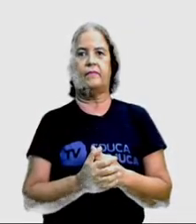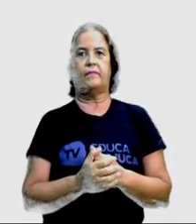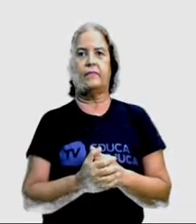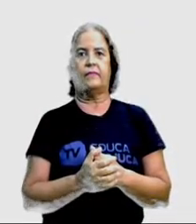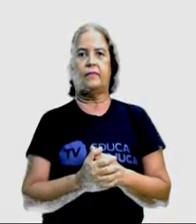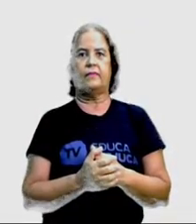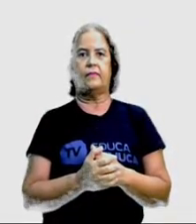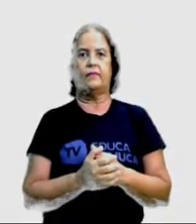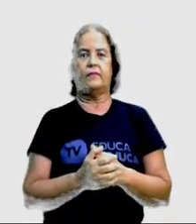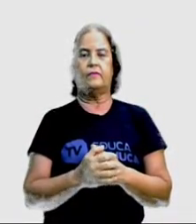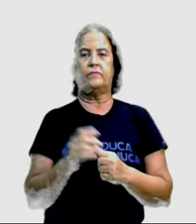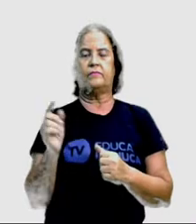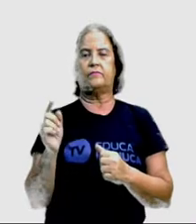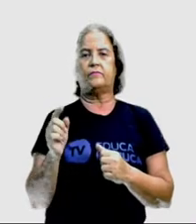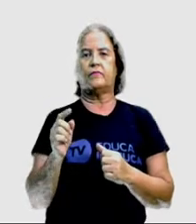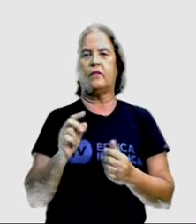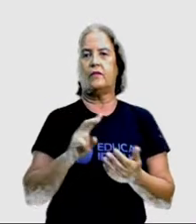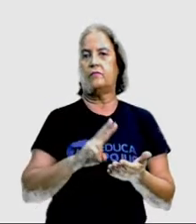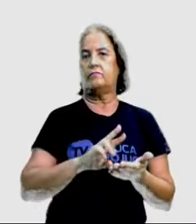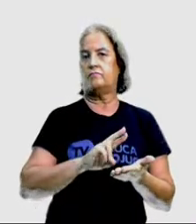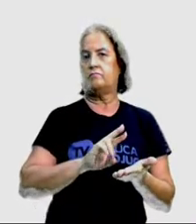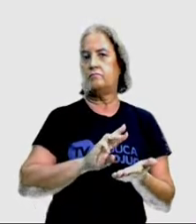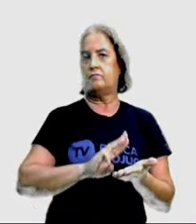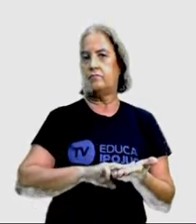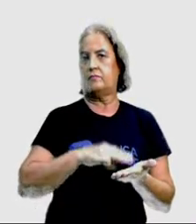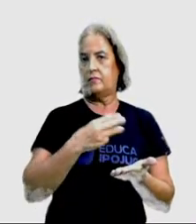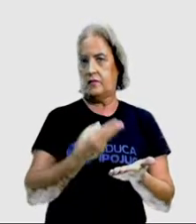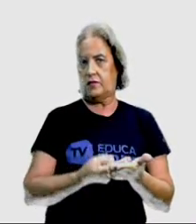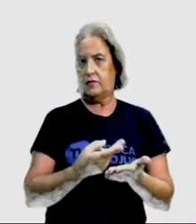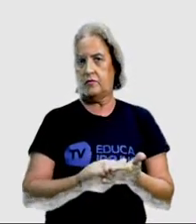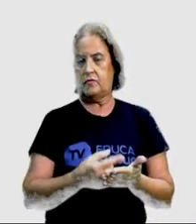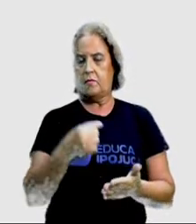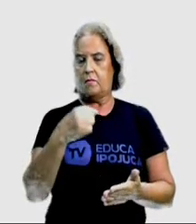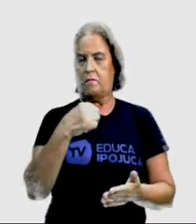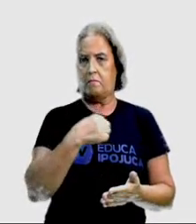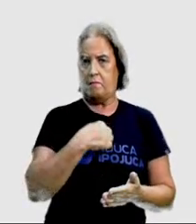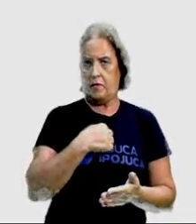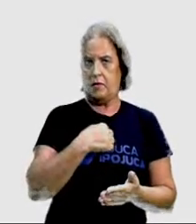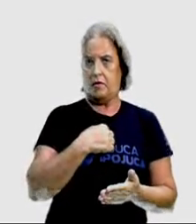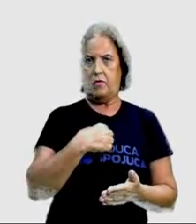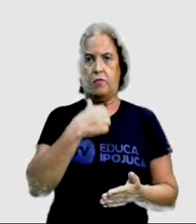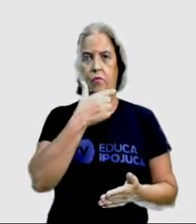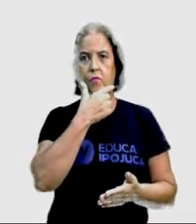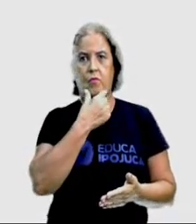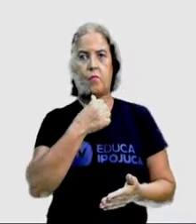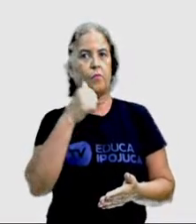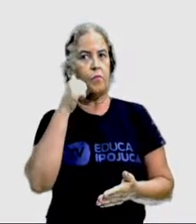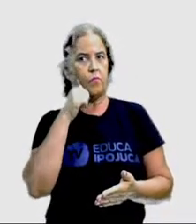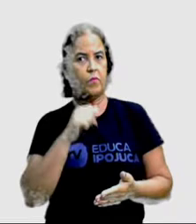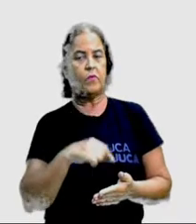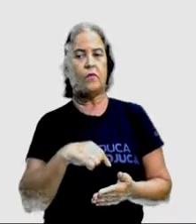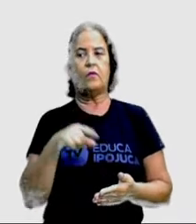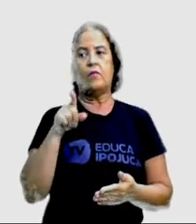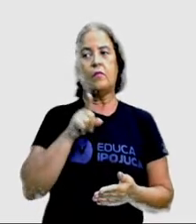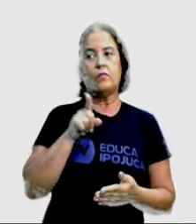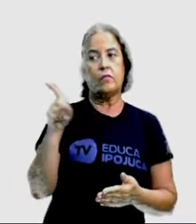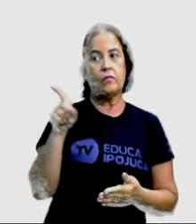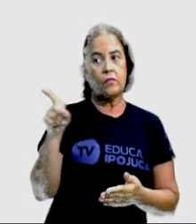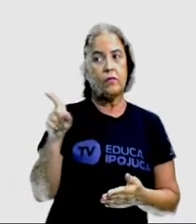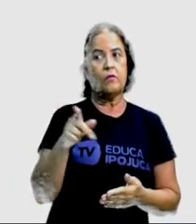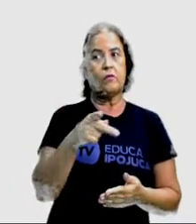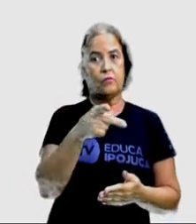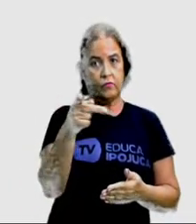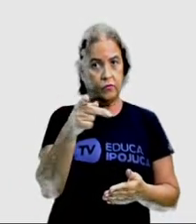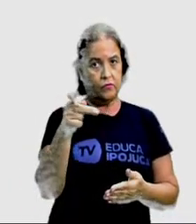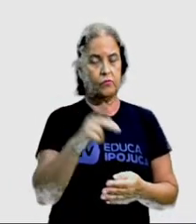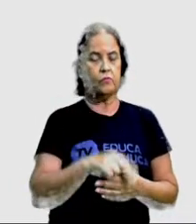as suas traduções estão aqui do lado. Meu e minha, teu e tua, dele, dela,